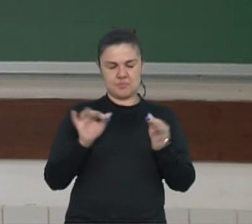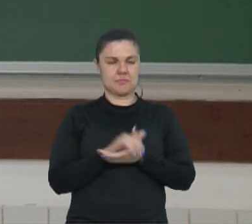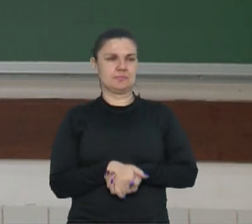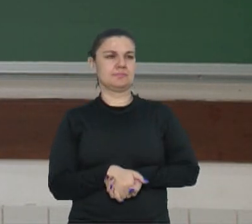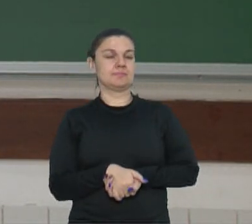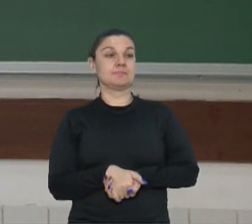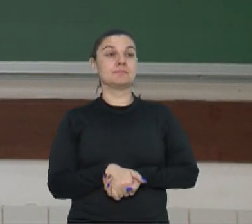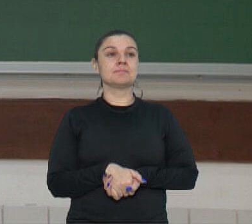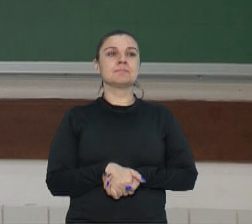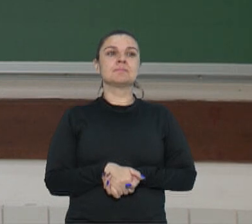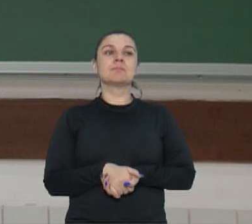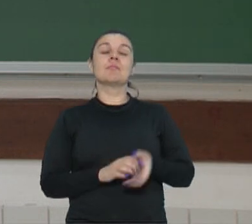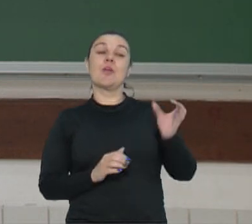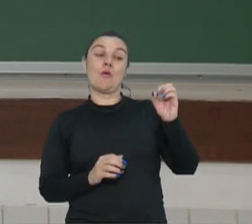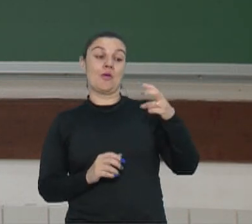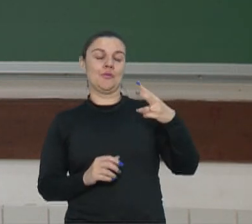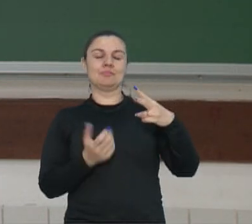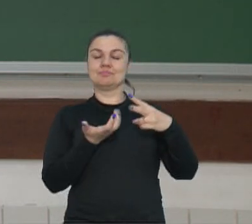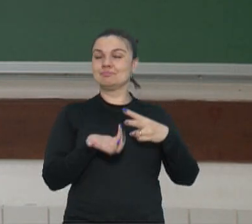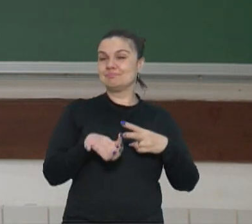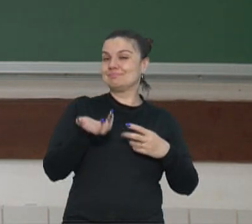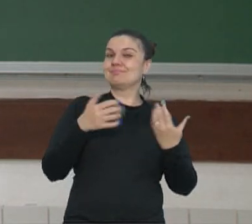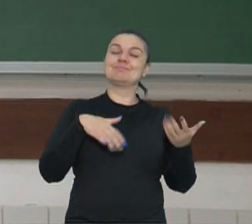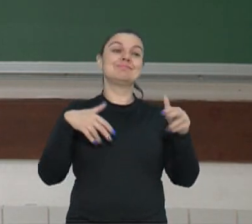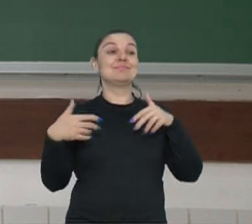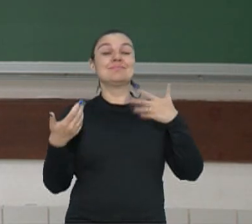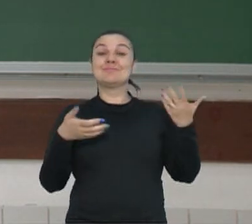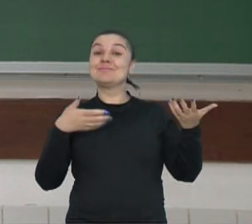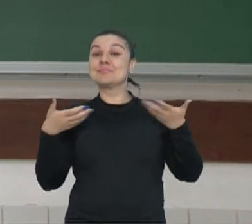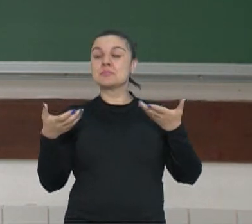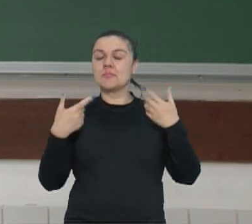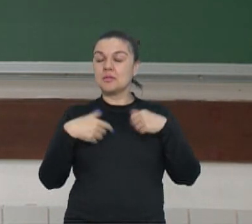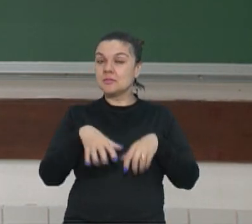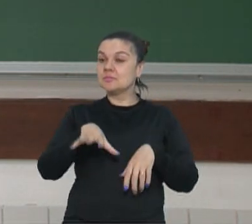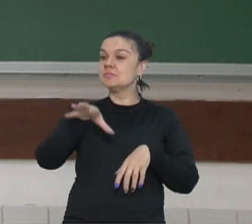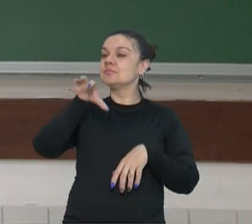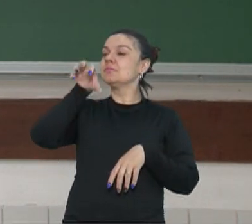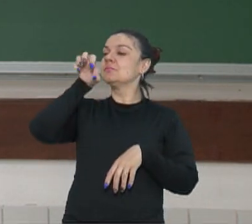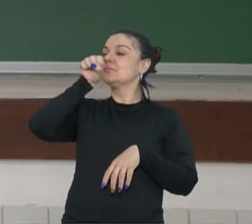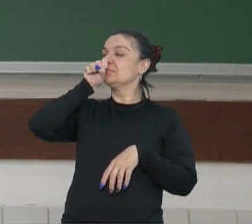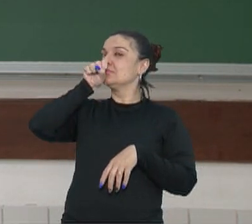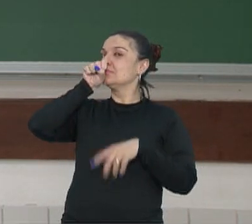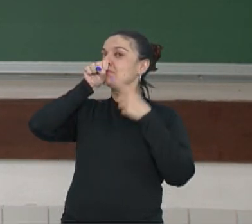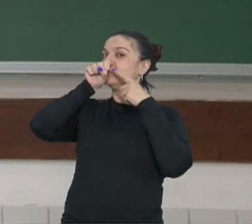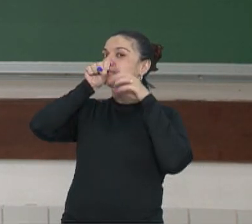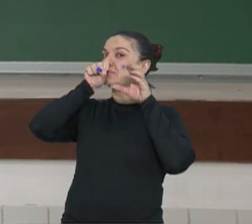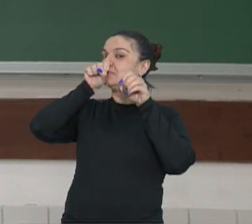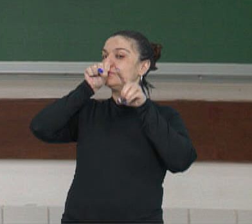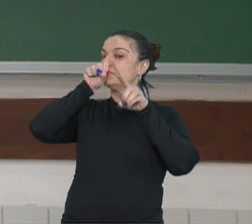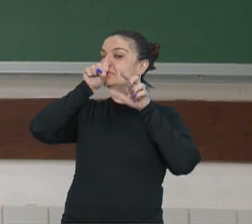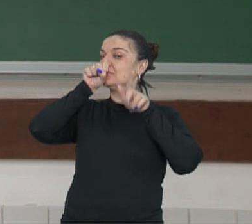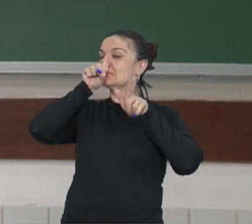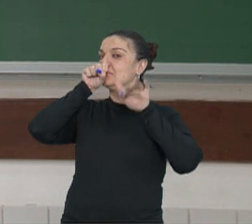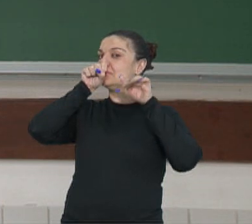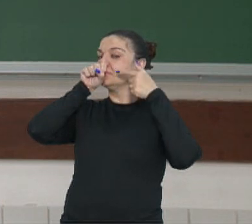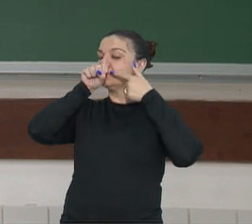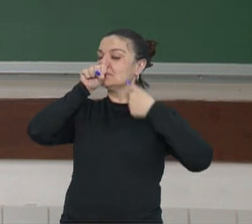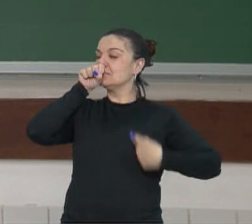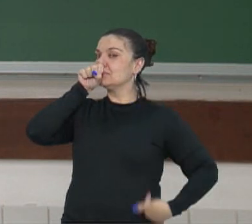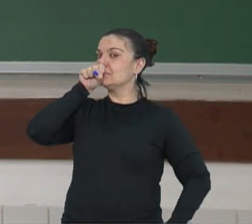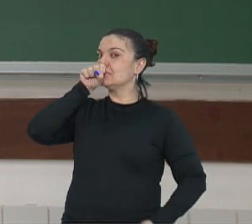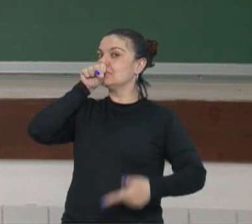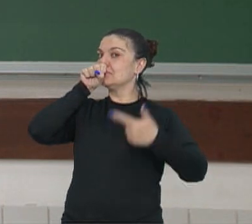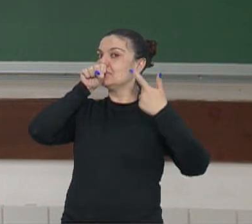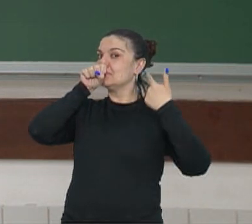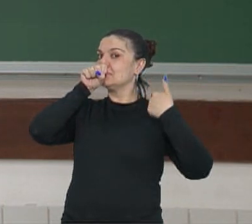alguns. Até aqui tudo bem, né? Quando nós respiramos, gás oxigênio vai para a nossa